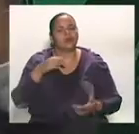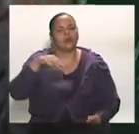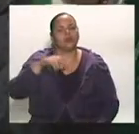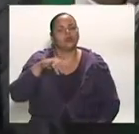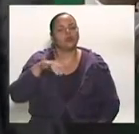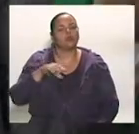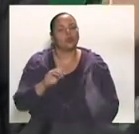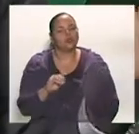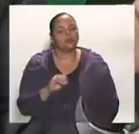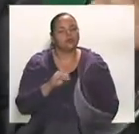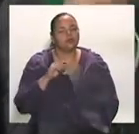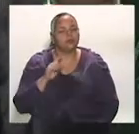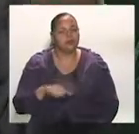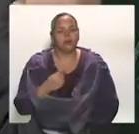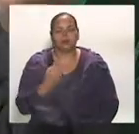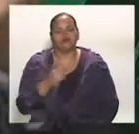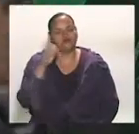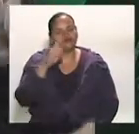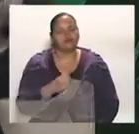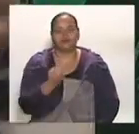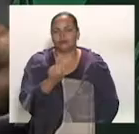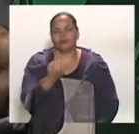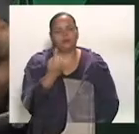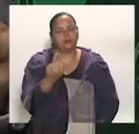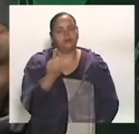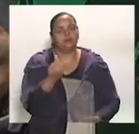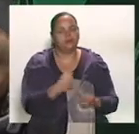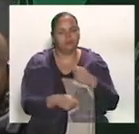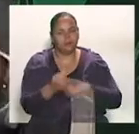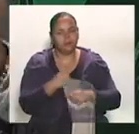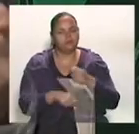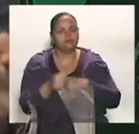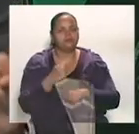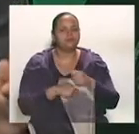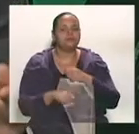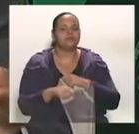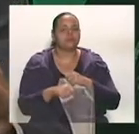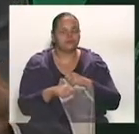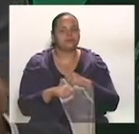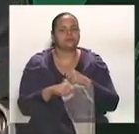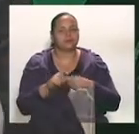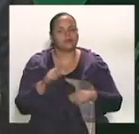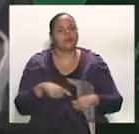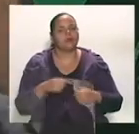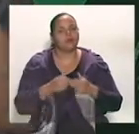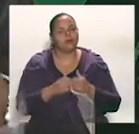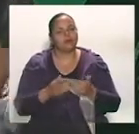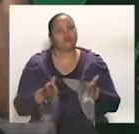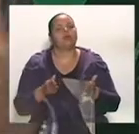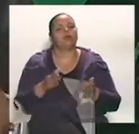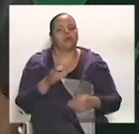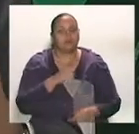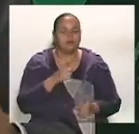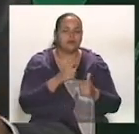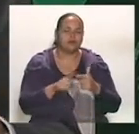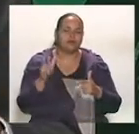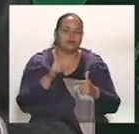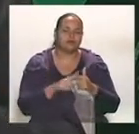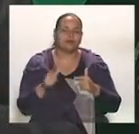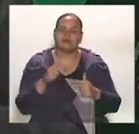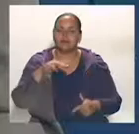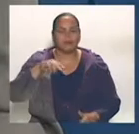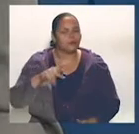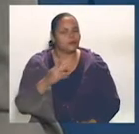monopólio, porque eles têm o direito único e exclusivo de negociação dos direitos de transmissão, que é aí que começaram a ter esses problemas. E